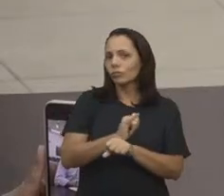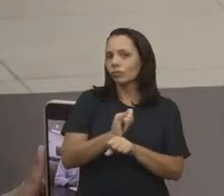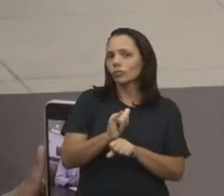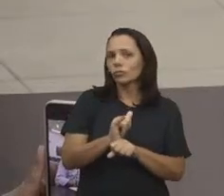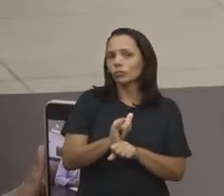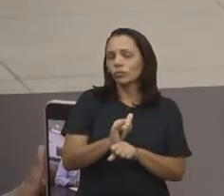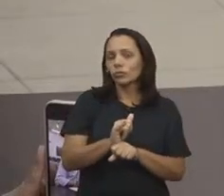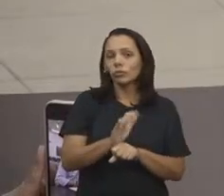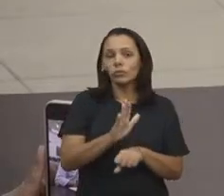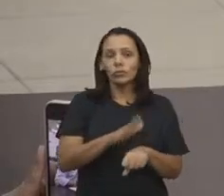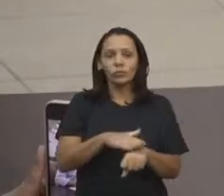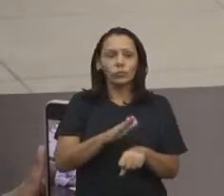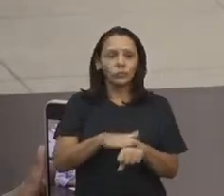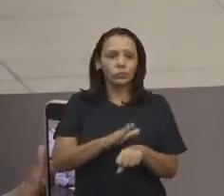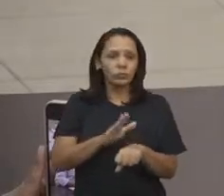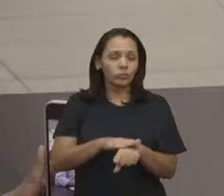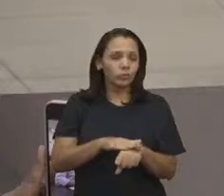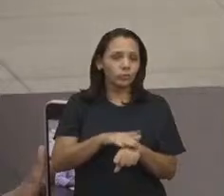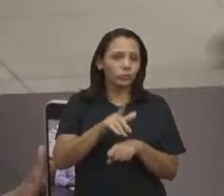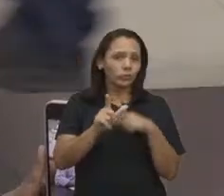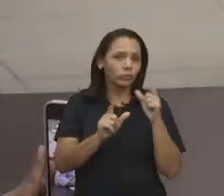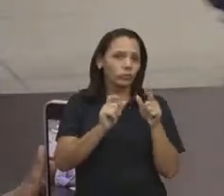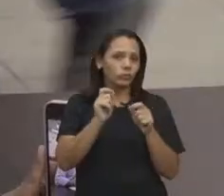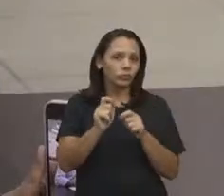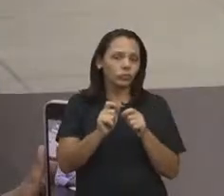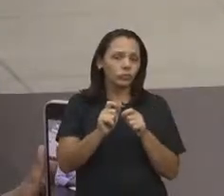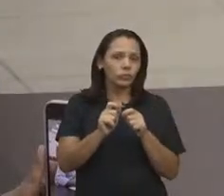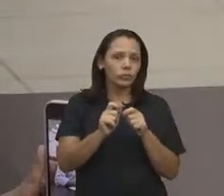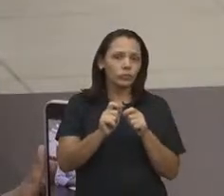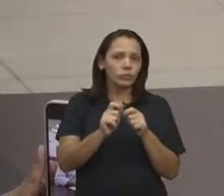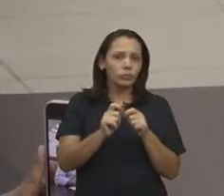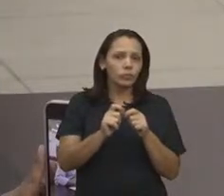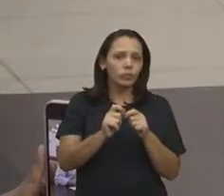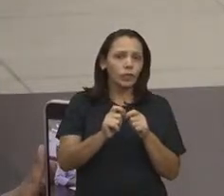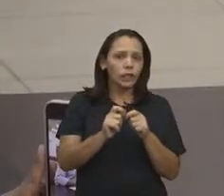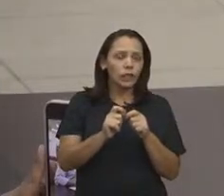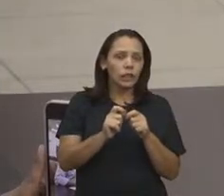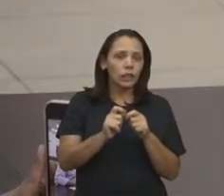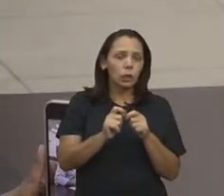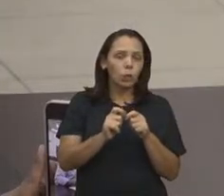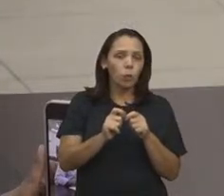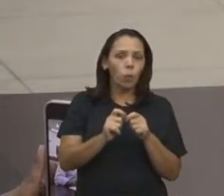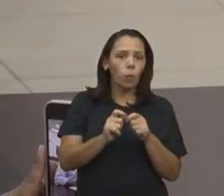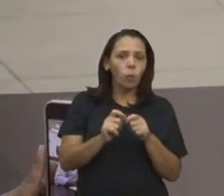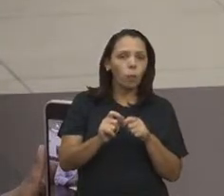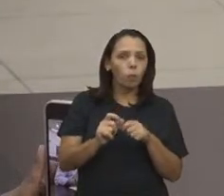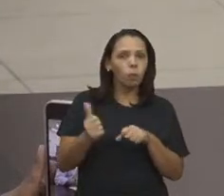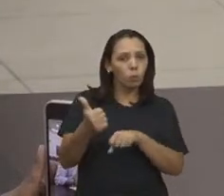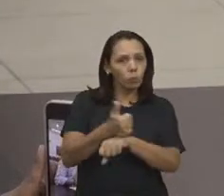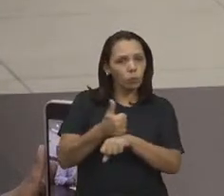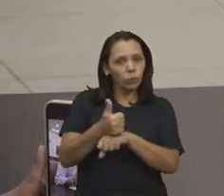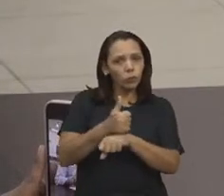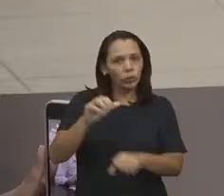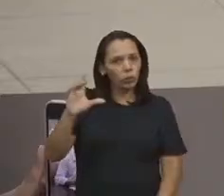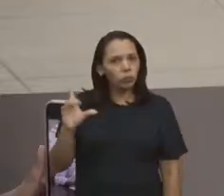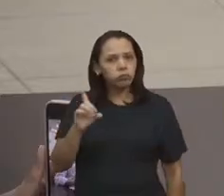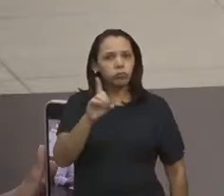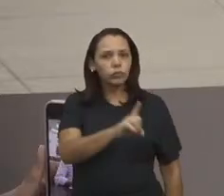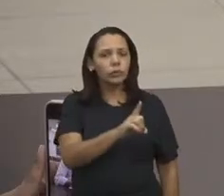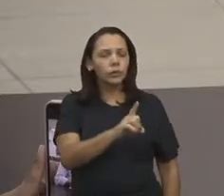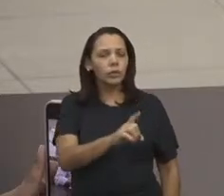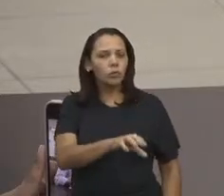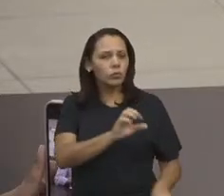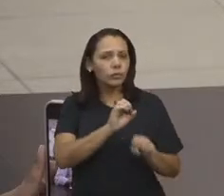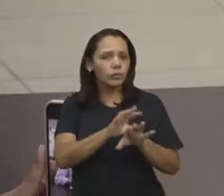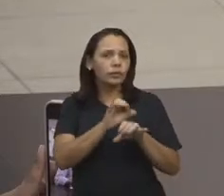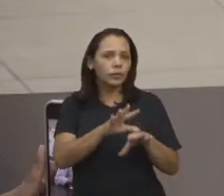talvez de intensificar num primeiro momento a presença de um agente público para orientar e a gente mudar essa